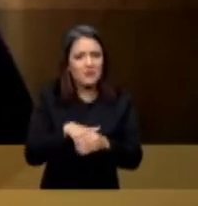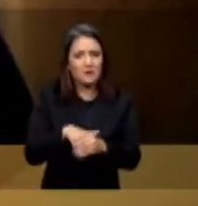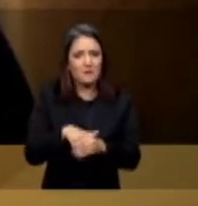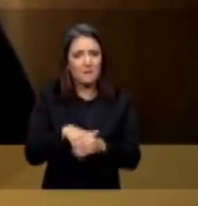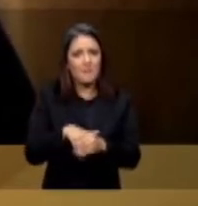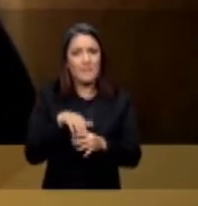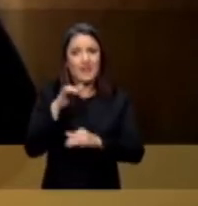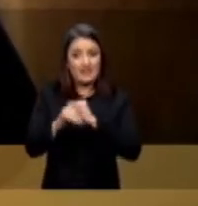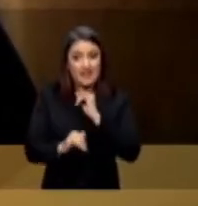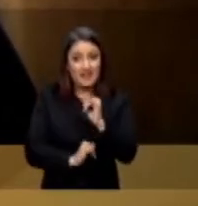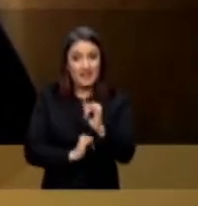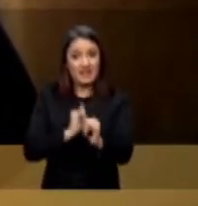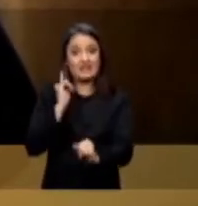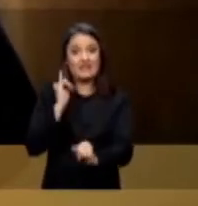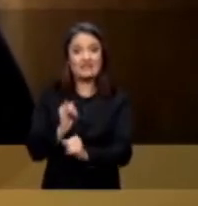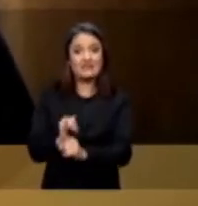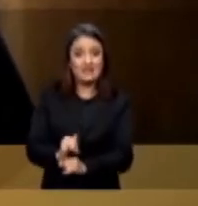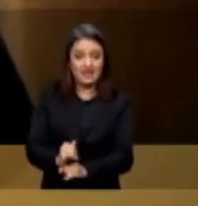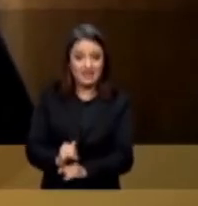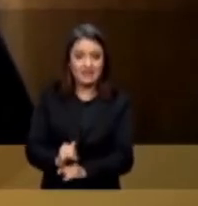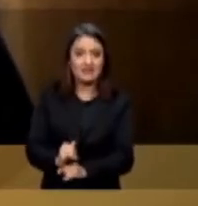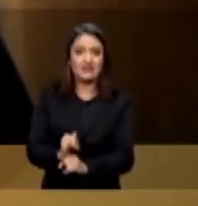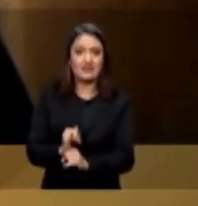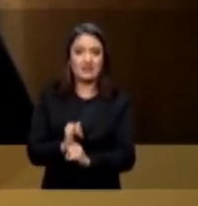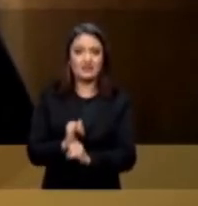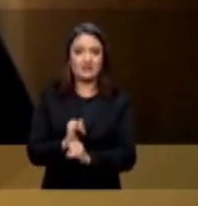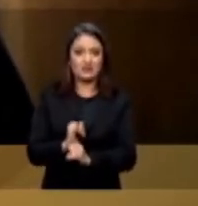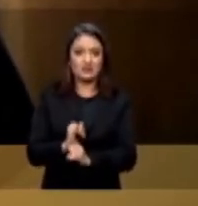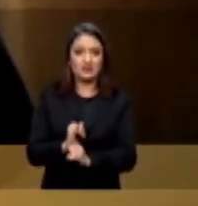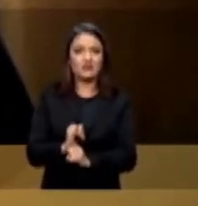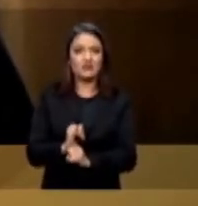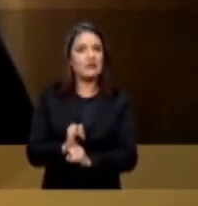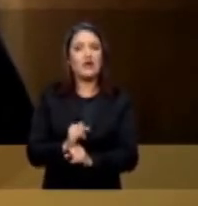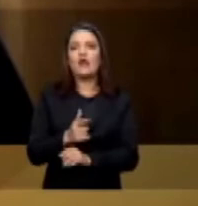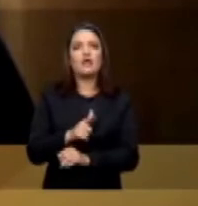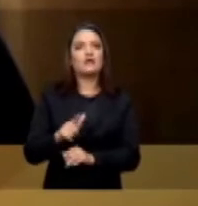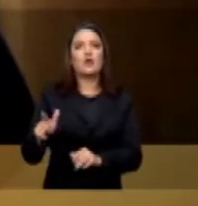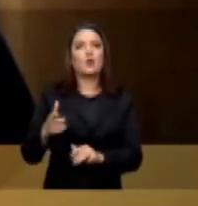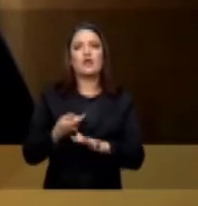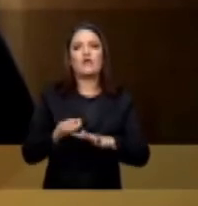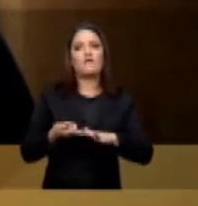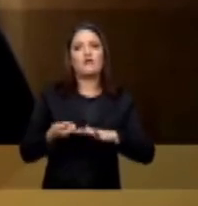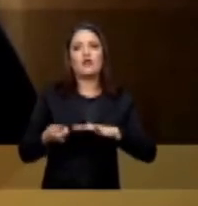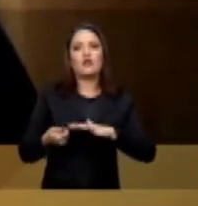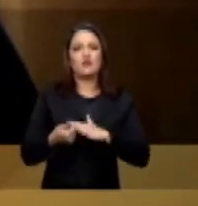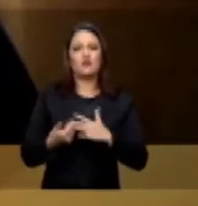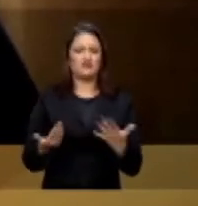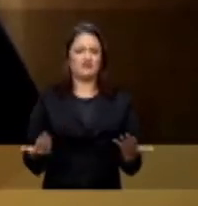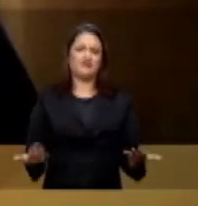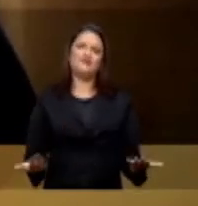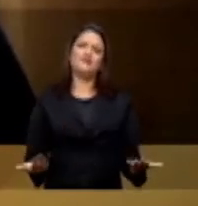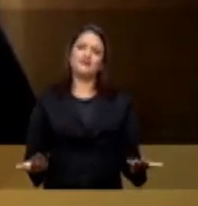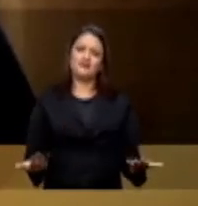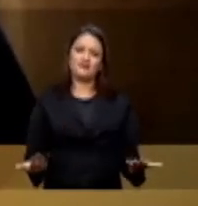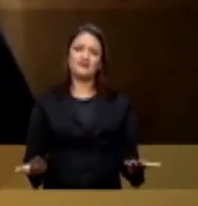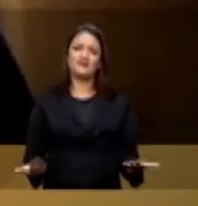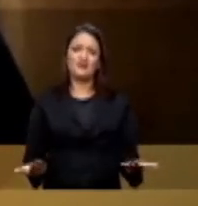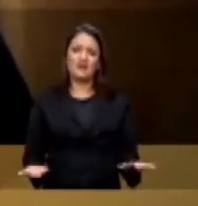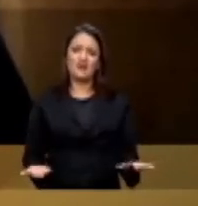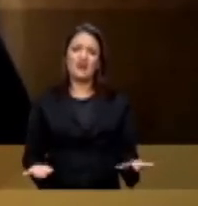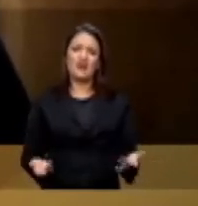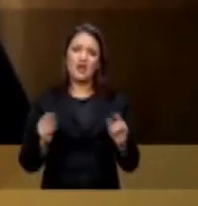em internet não aguçaria fake news é subestimar a miríade